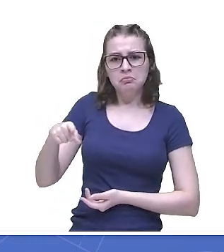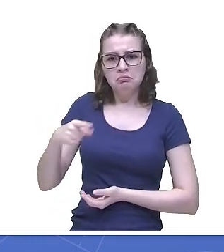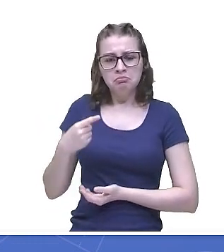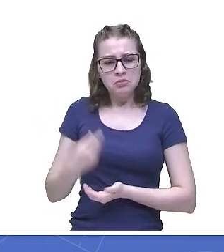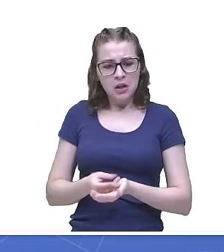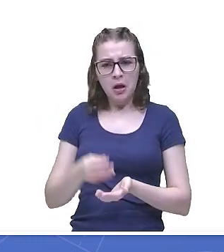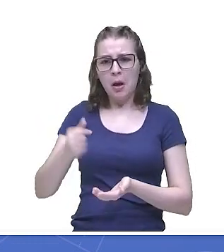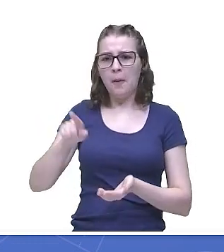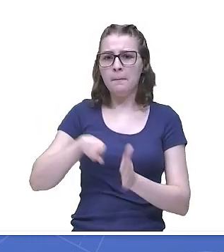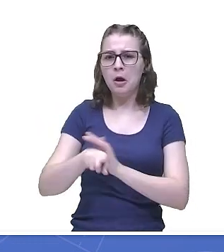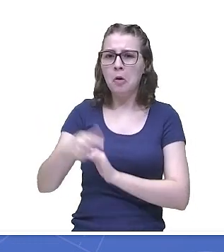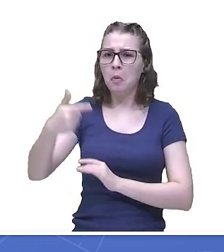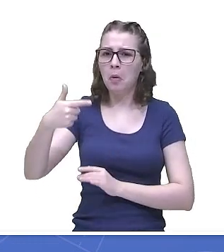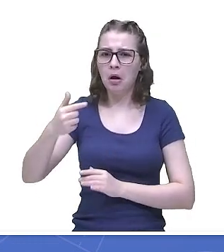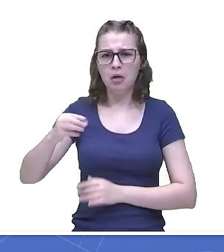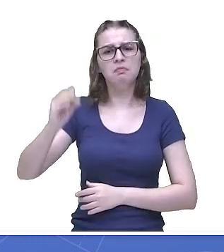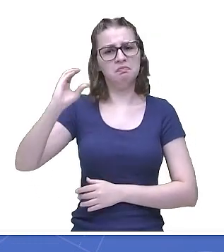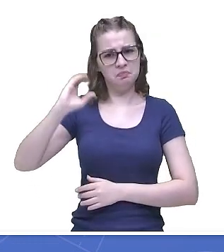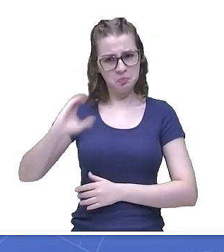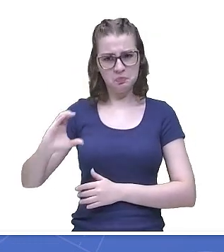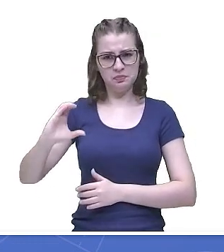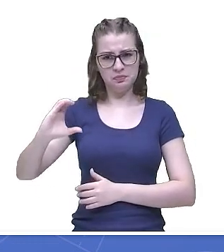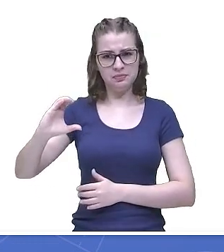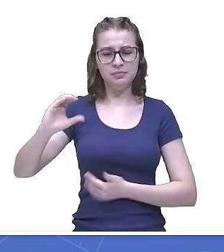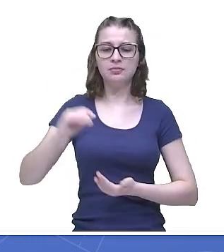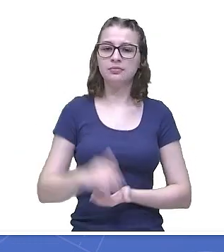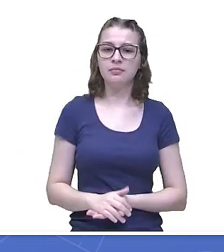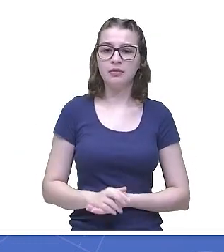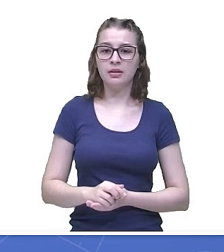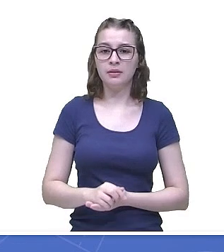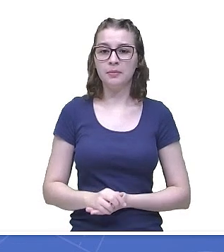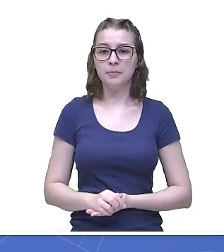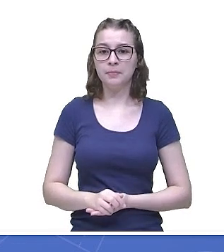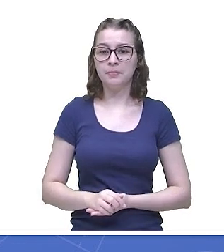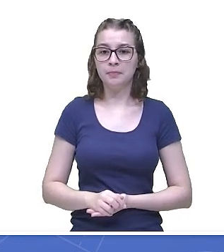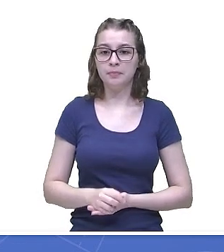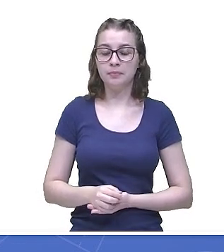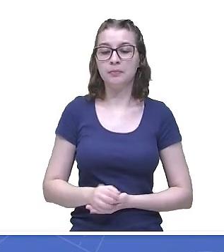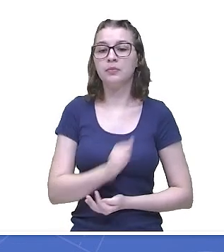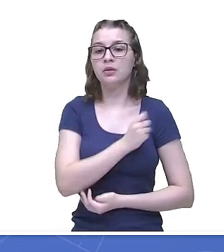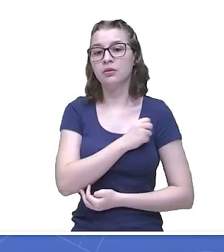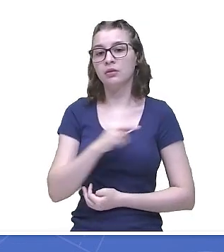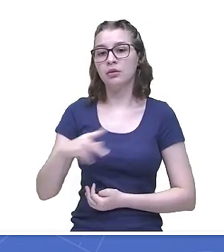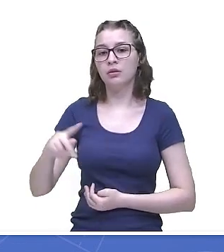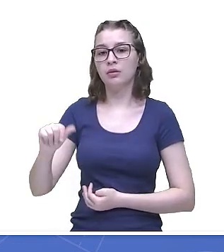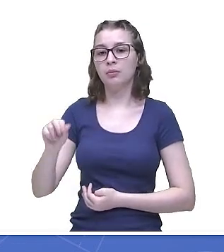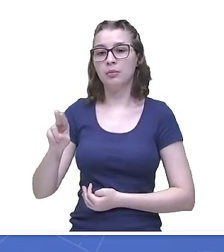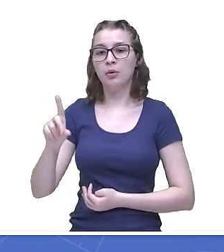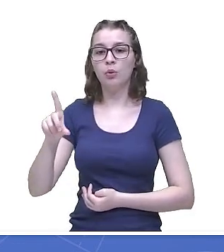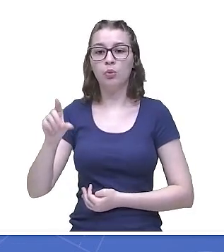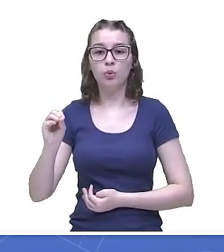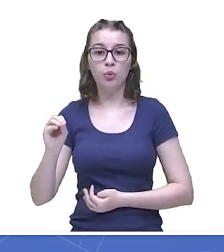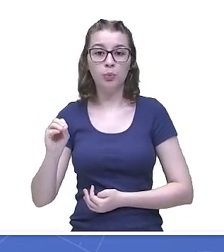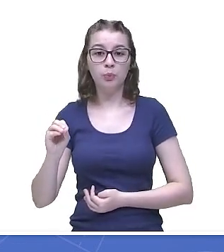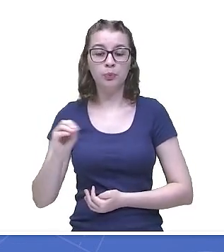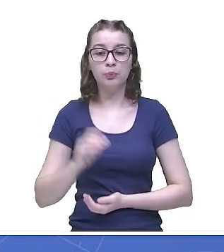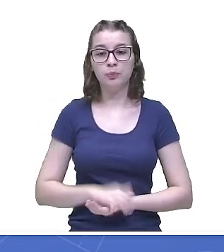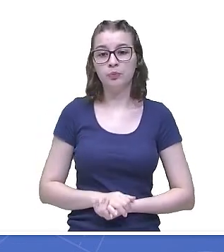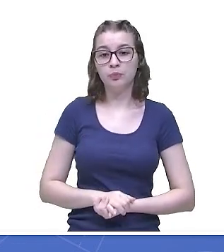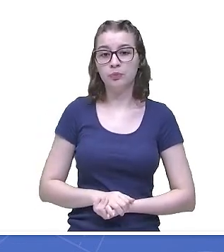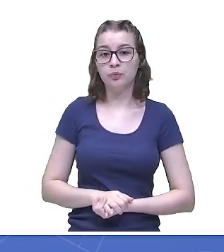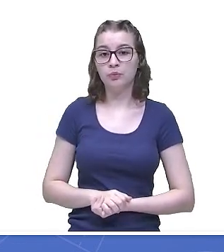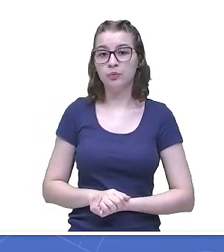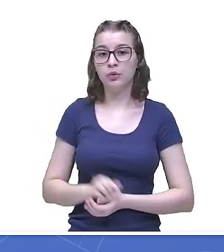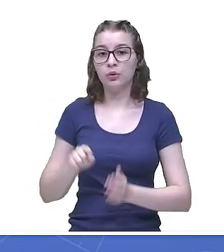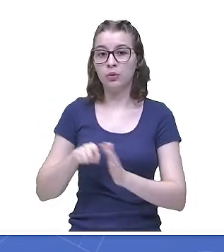está na questão 1. O Paulo Gabriel, diz que a questão 1 é a letra B e a questão 2 é a